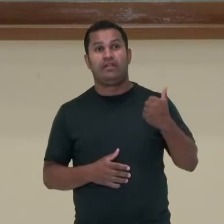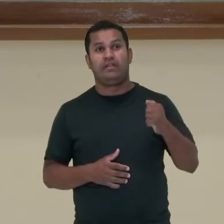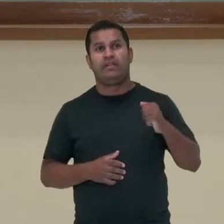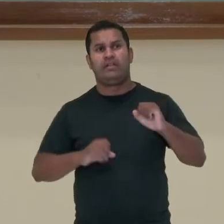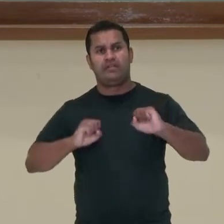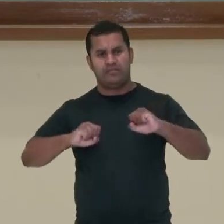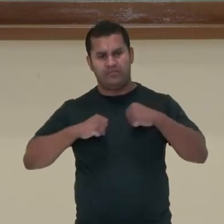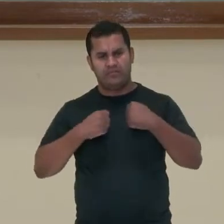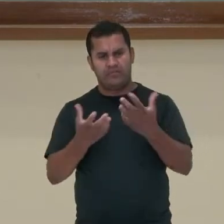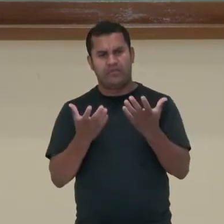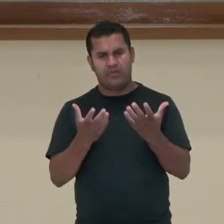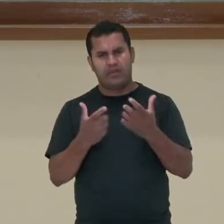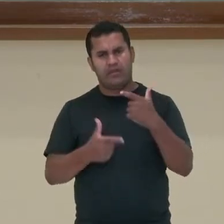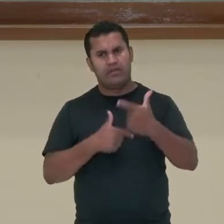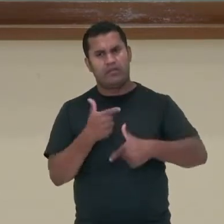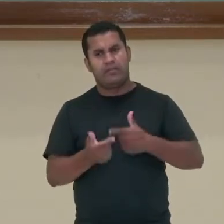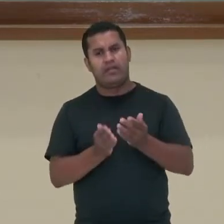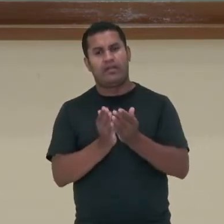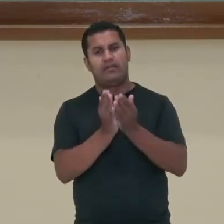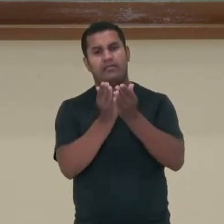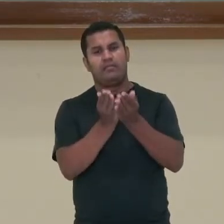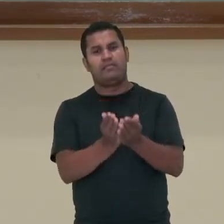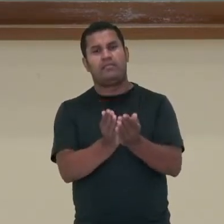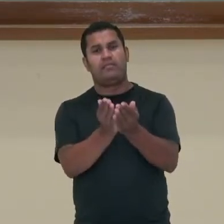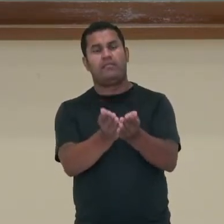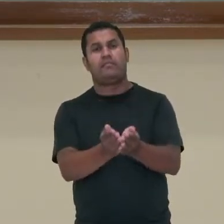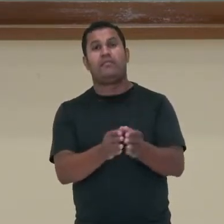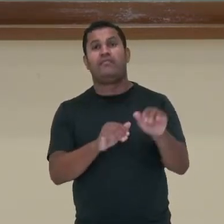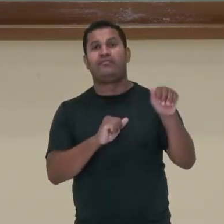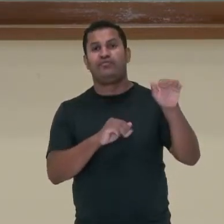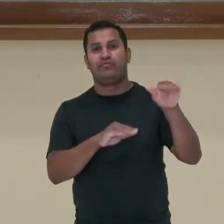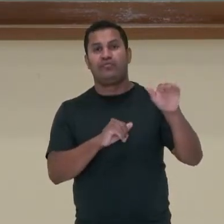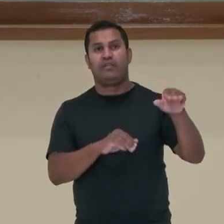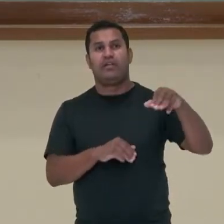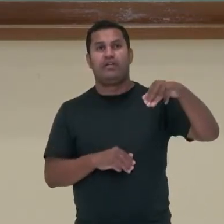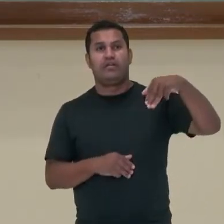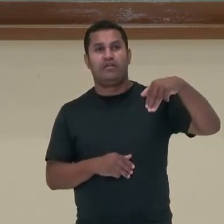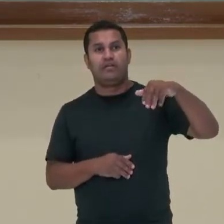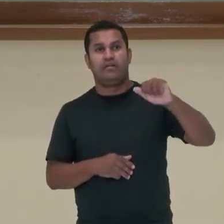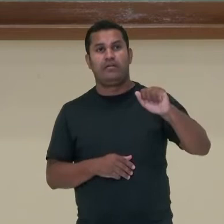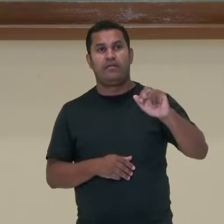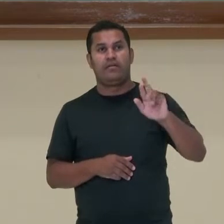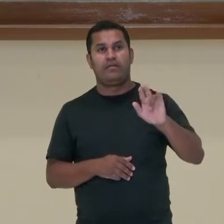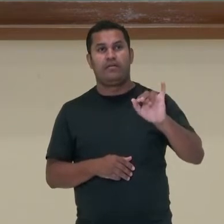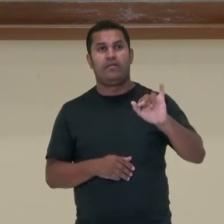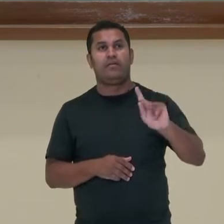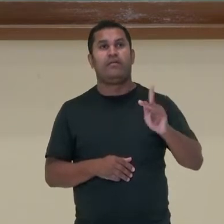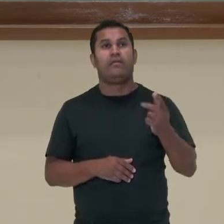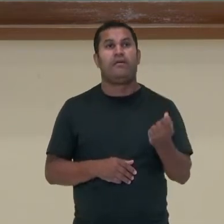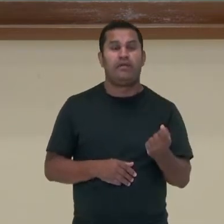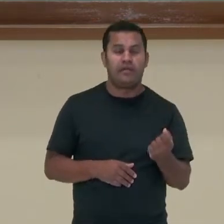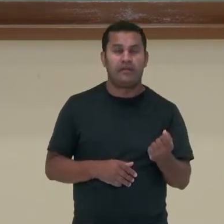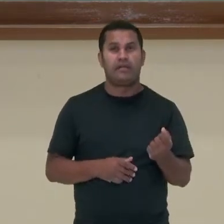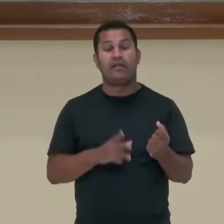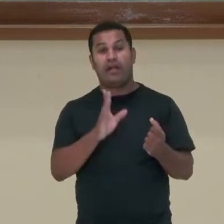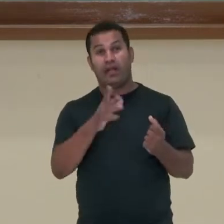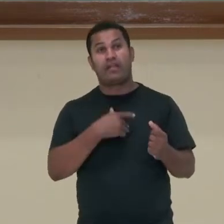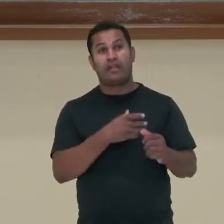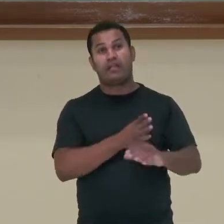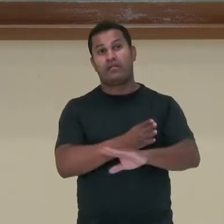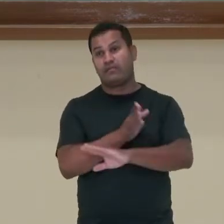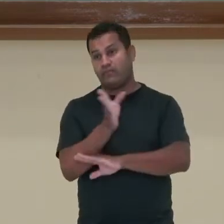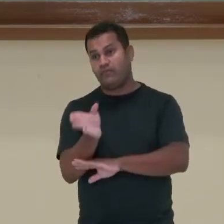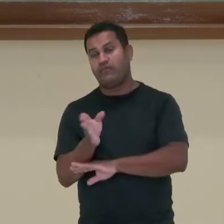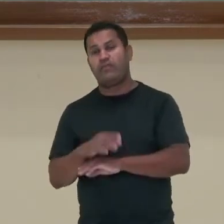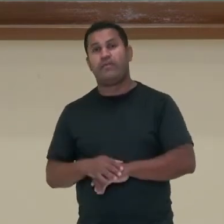ele começou a conhecer vários lugares. E nesses lugares que ele começou a conhecer, ele começou já a guardar dentro dele que ele tinha essa vontade de pintar, mas como o